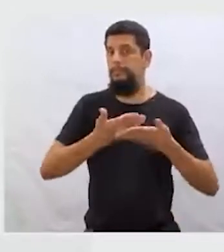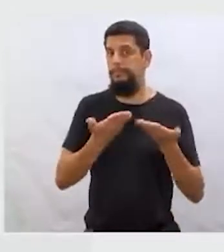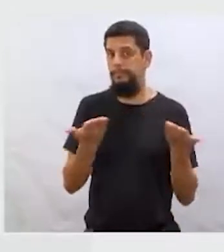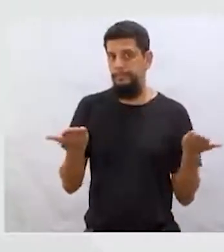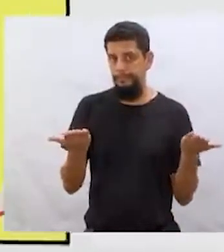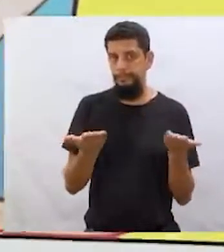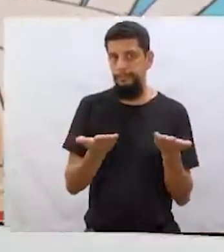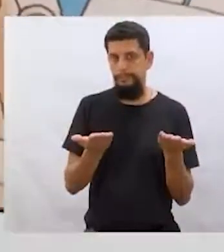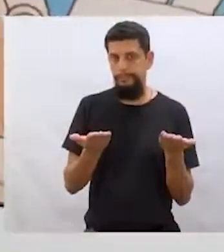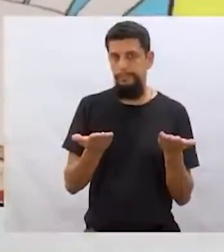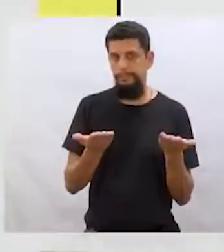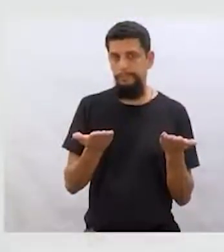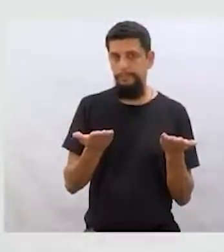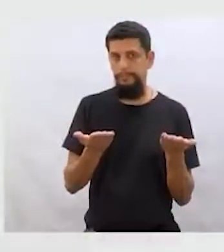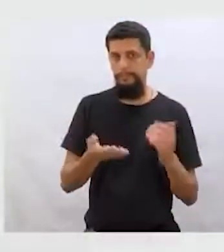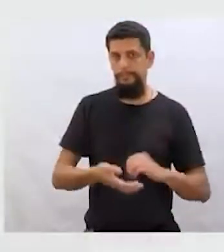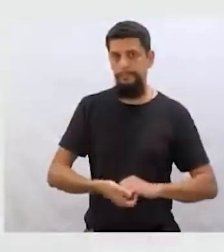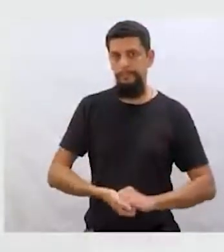Então...